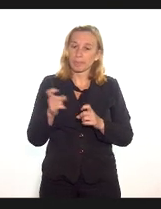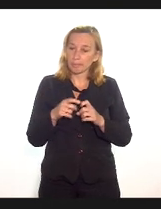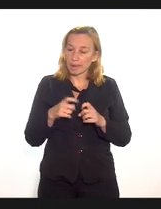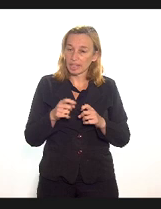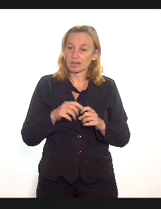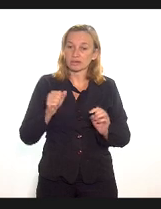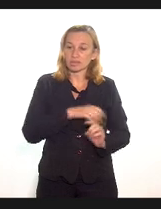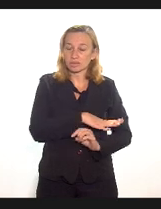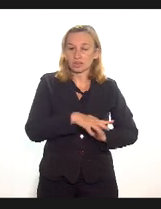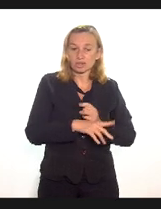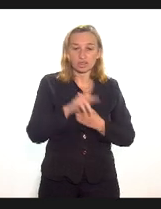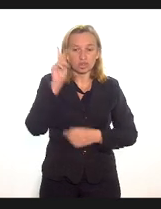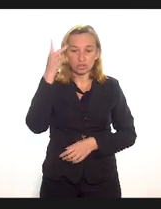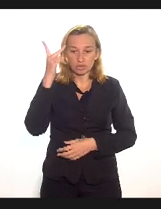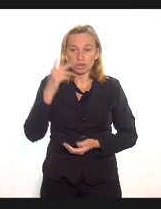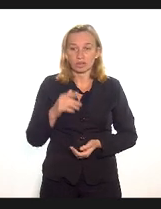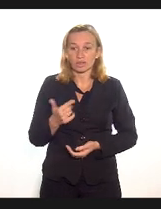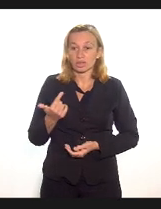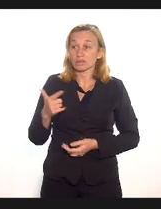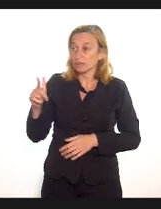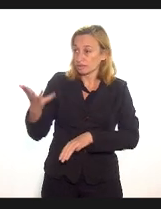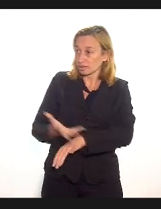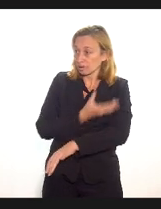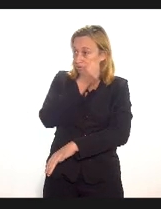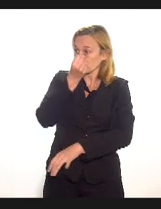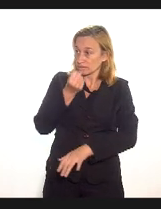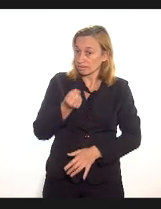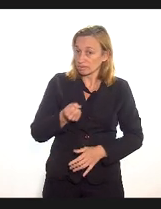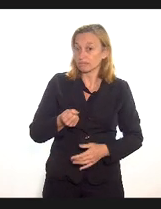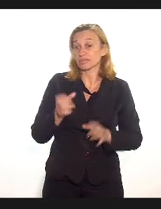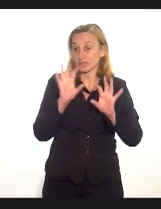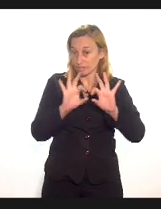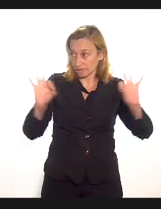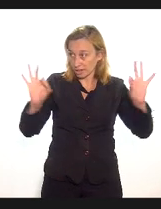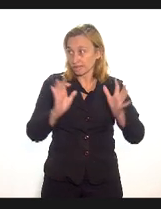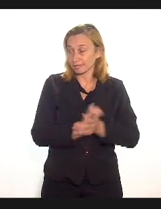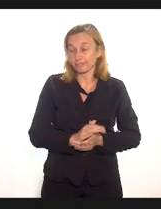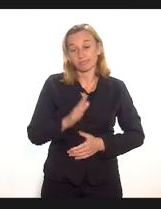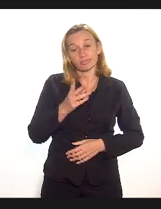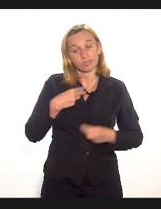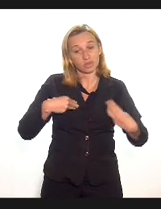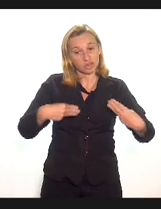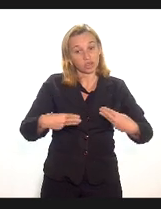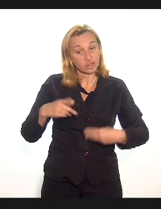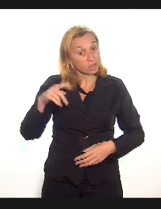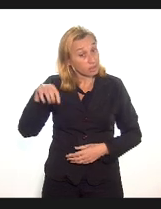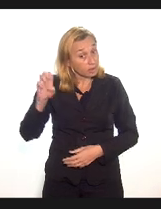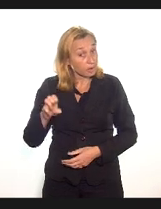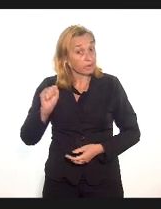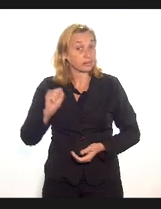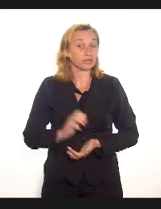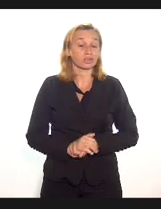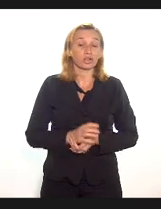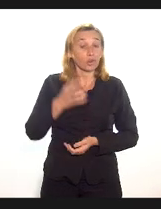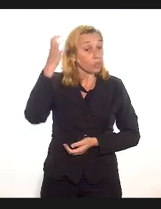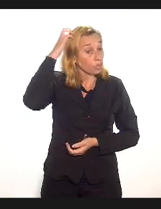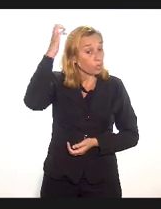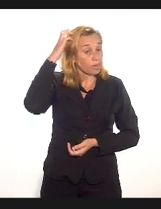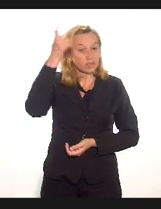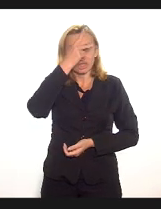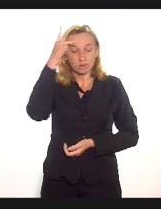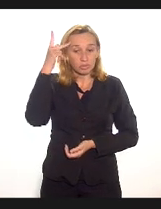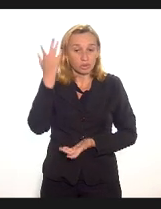socialista histórico, deve estar arrepiado com essa frase do ministro Guedes, culpando as